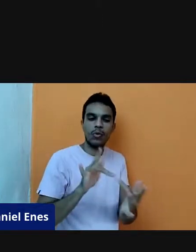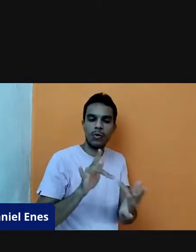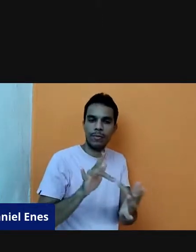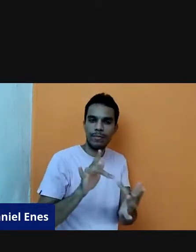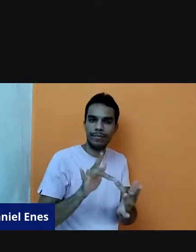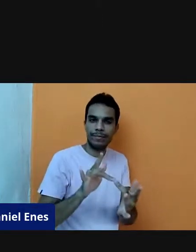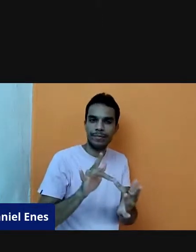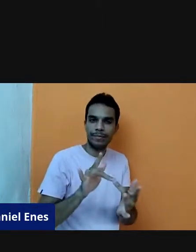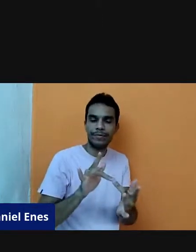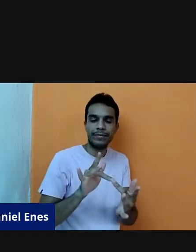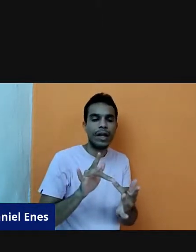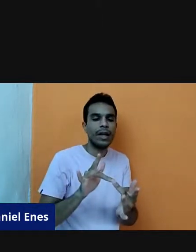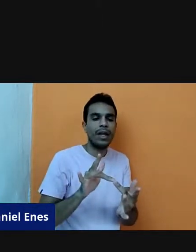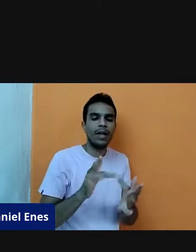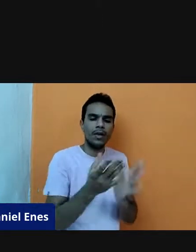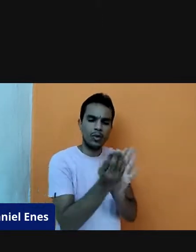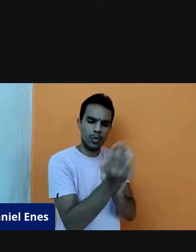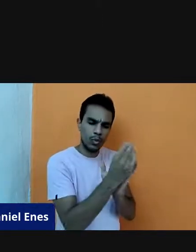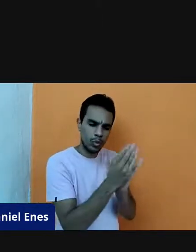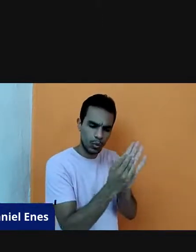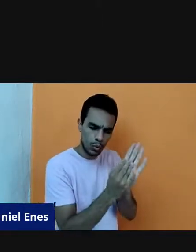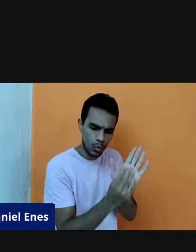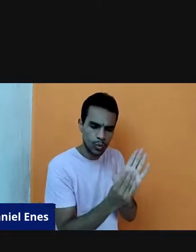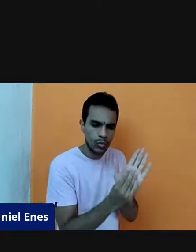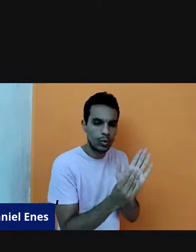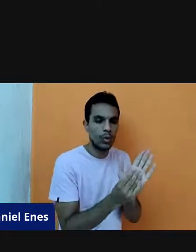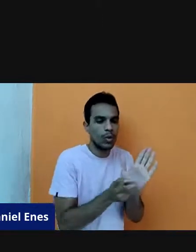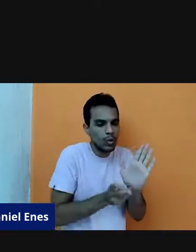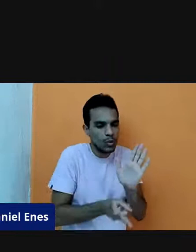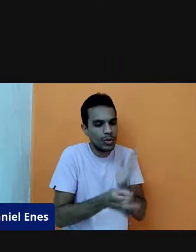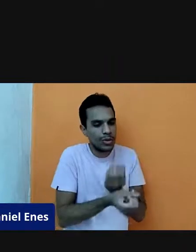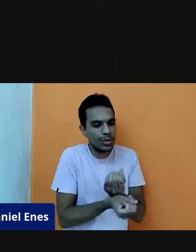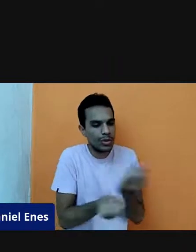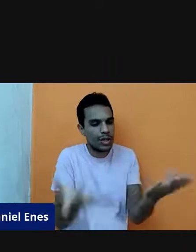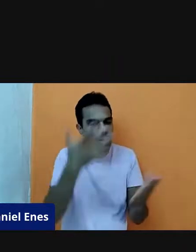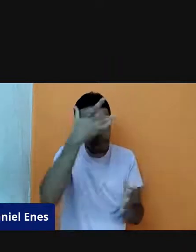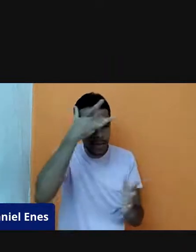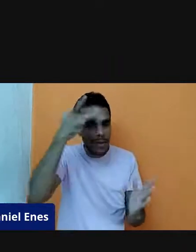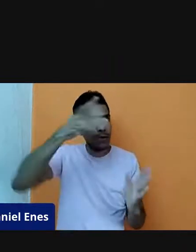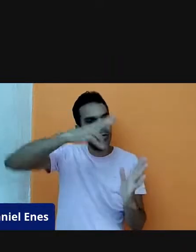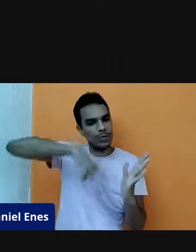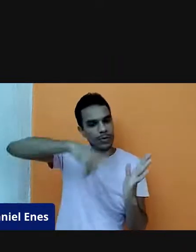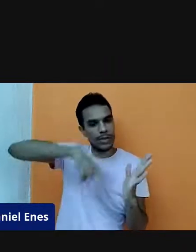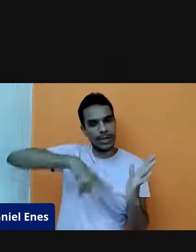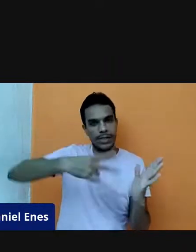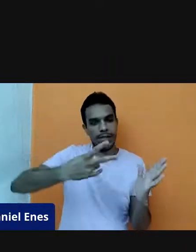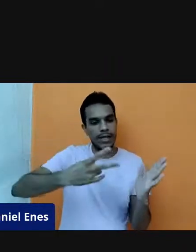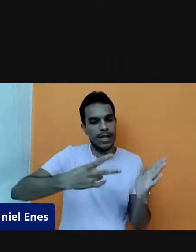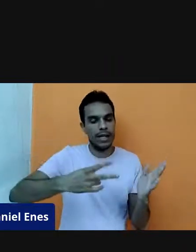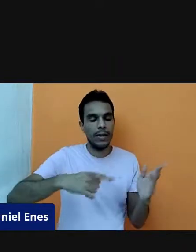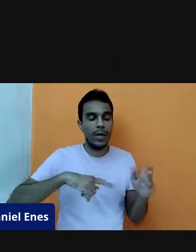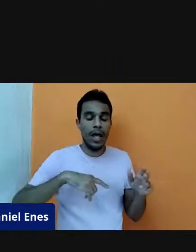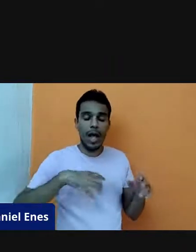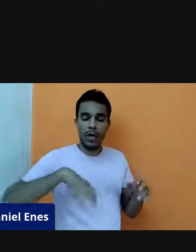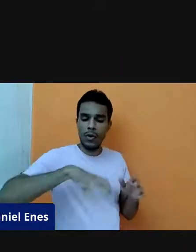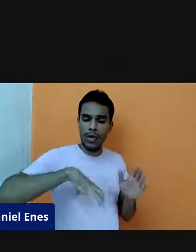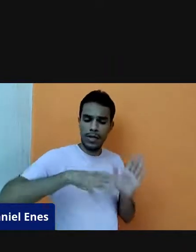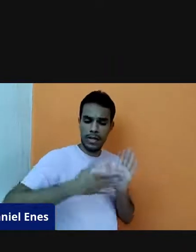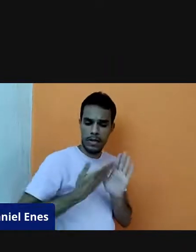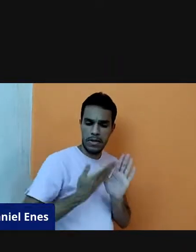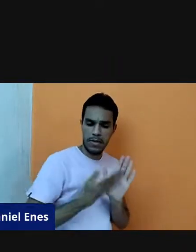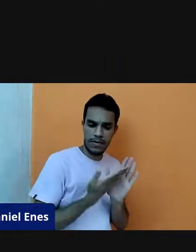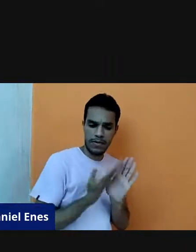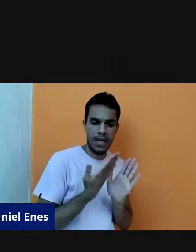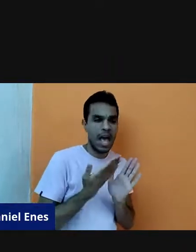e o conteúdo continuar chegando aos leitores. Não que as nossas revistas não vão continuar